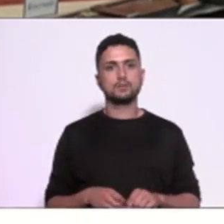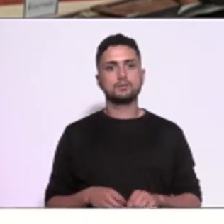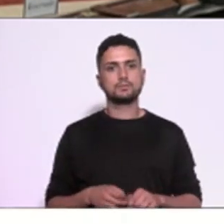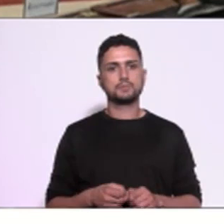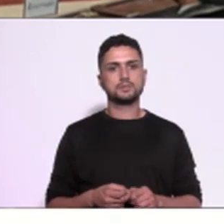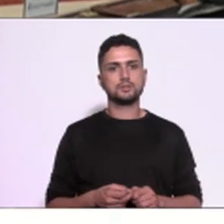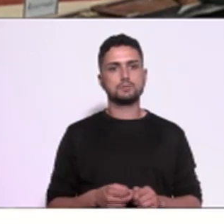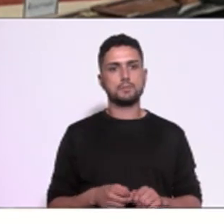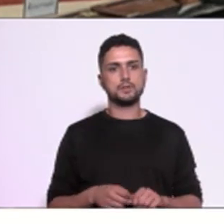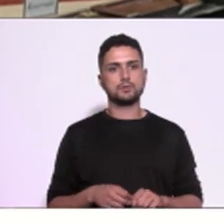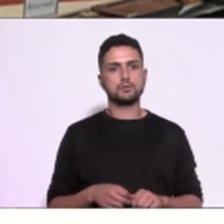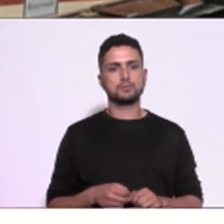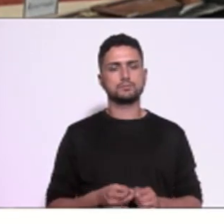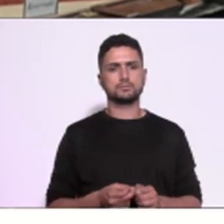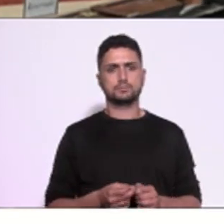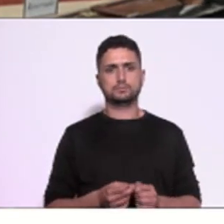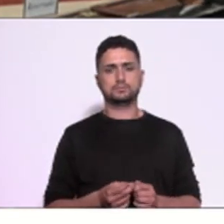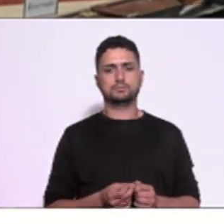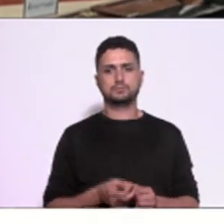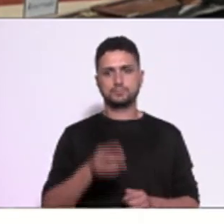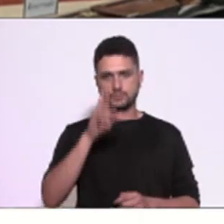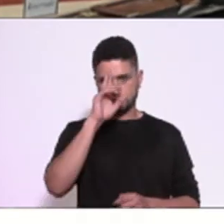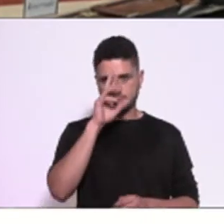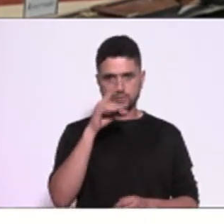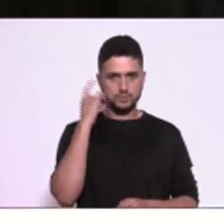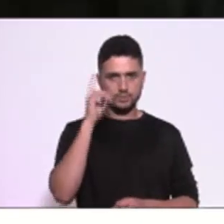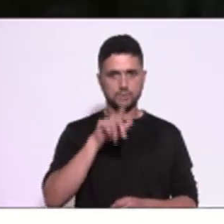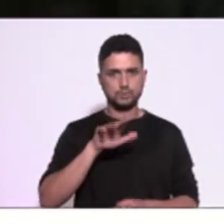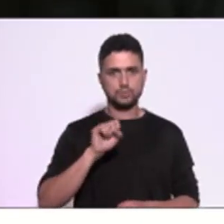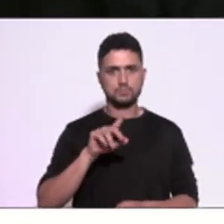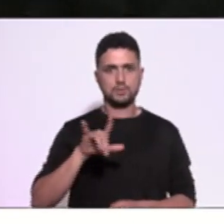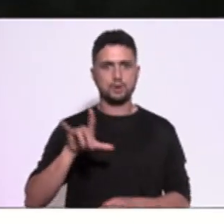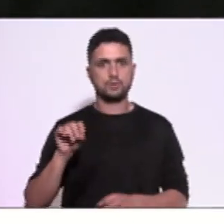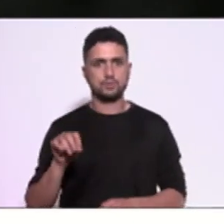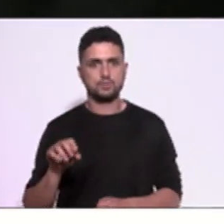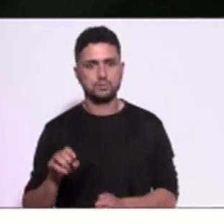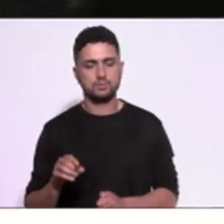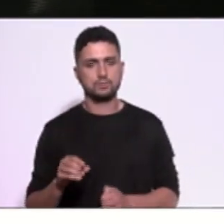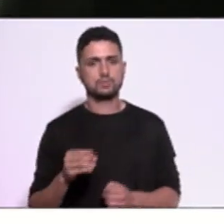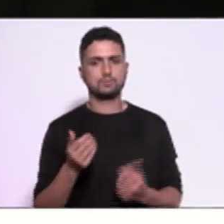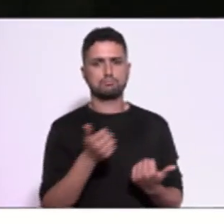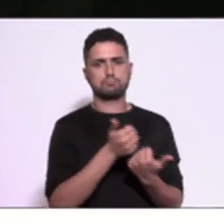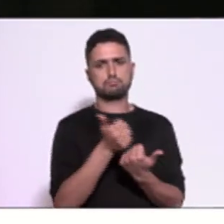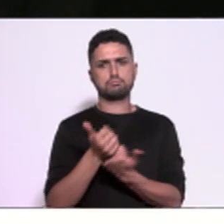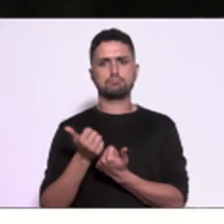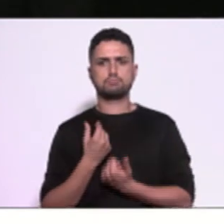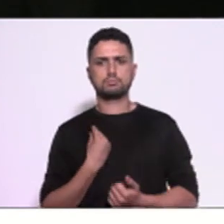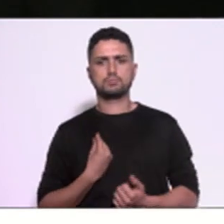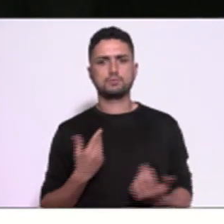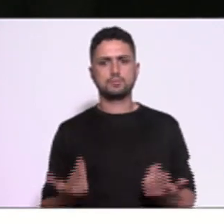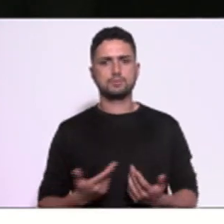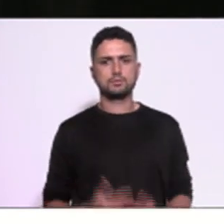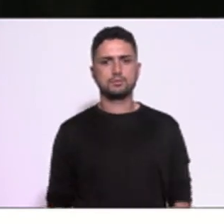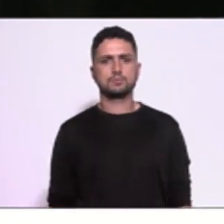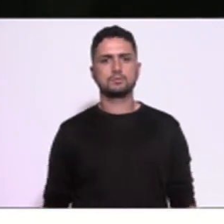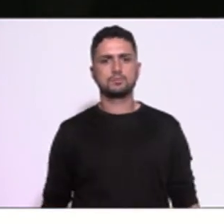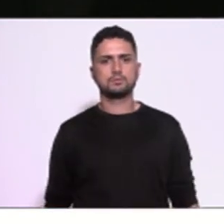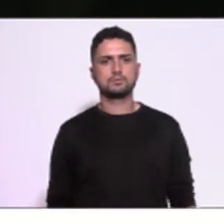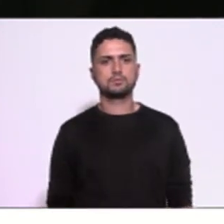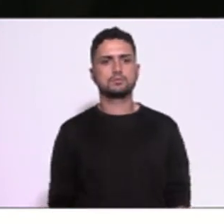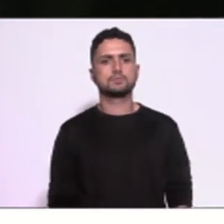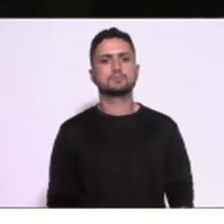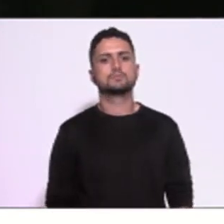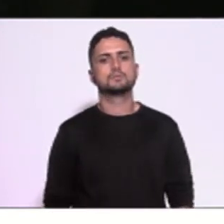Está desligado. Excelentíssimo senhor deputado Luiz Paulo, autoridades presentes, senhoras e senhores, boa